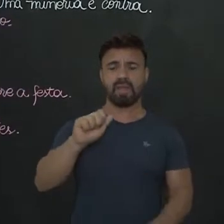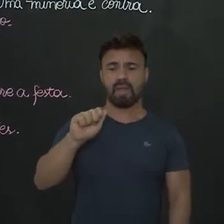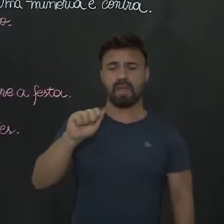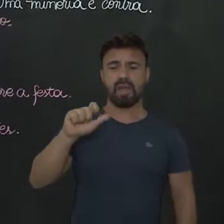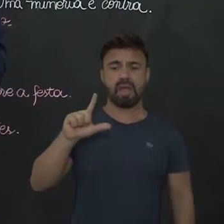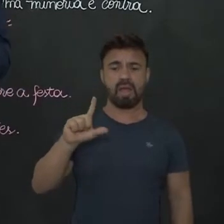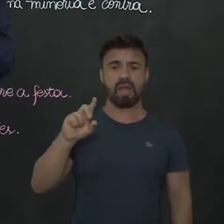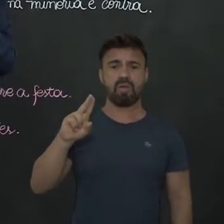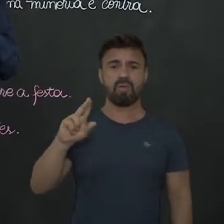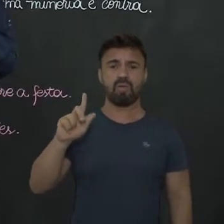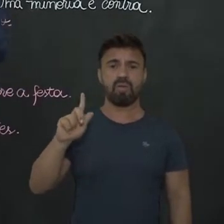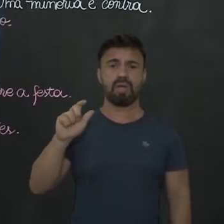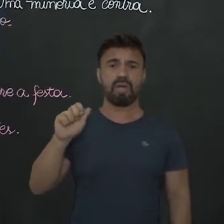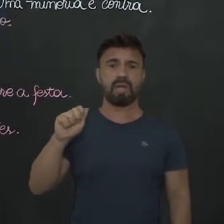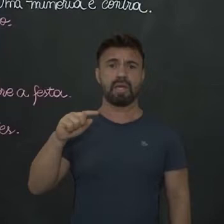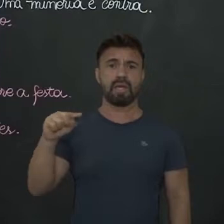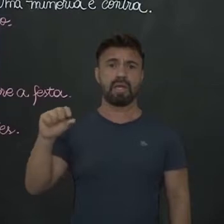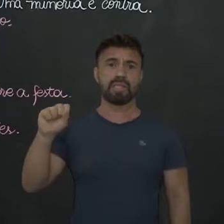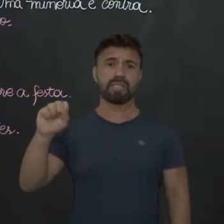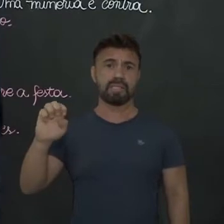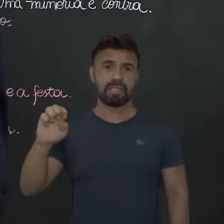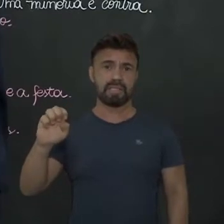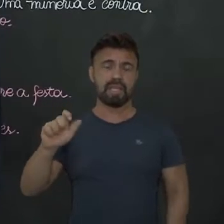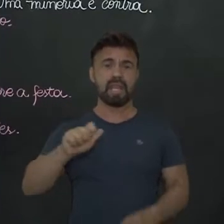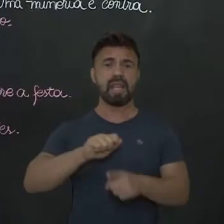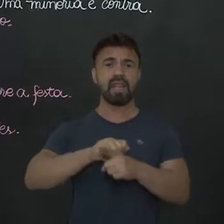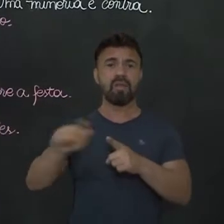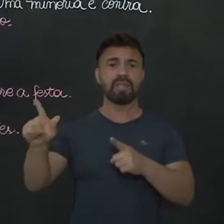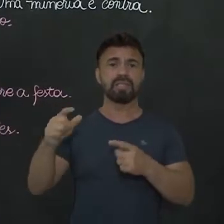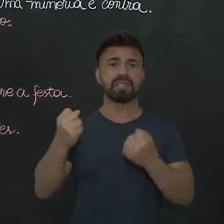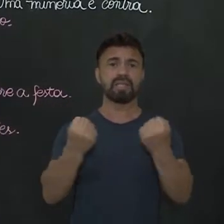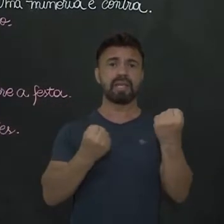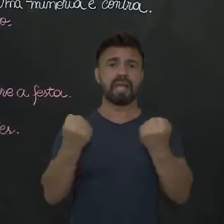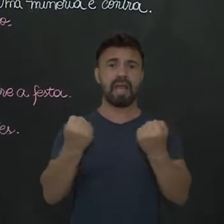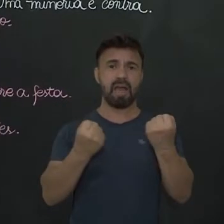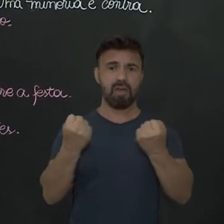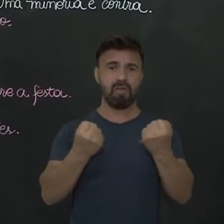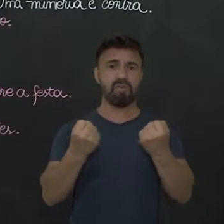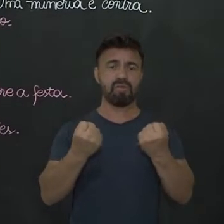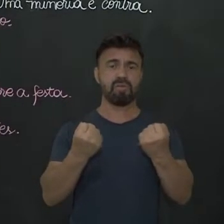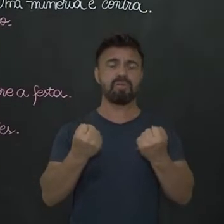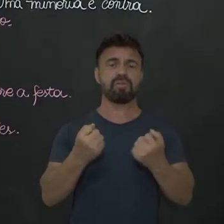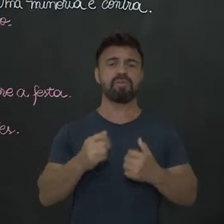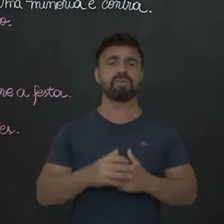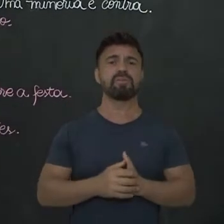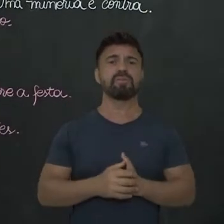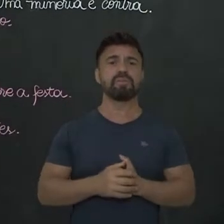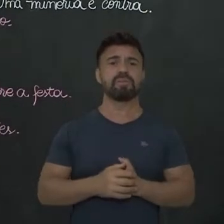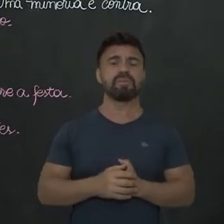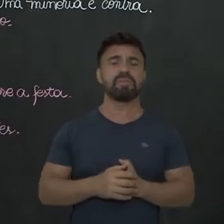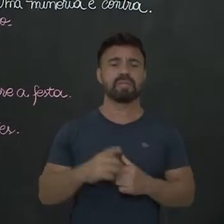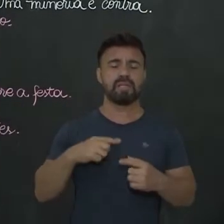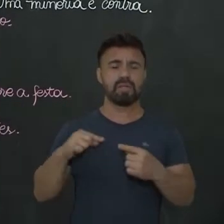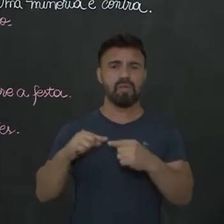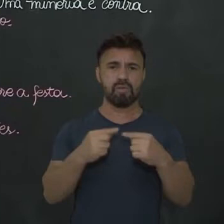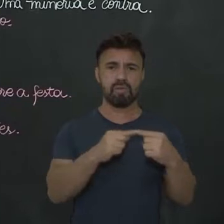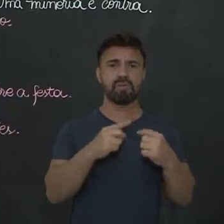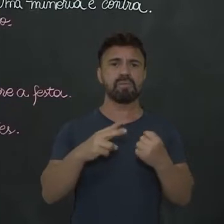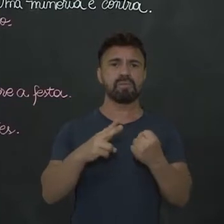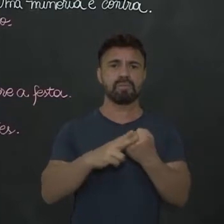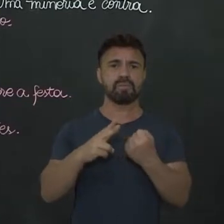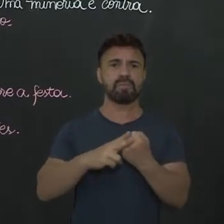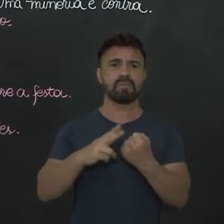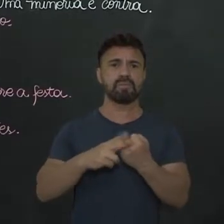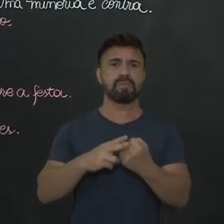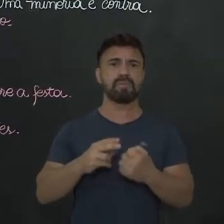carro é o mesmo de que carro é alugado. Alugam-se carros, carros são alugados. Então há uma concordância do